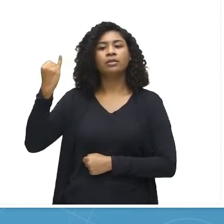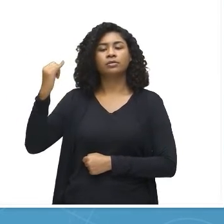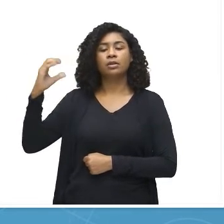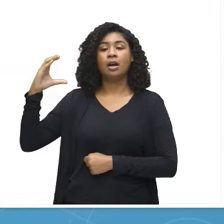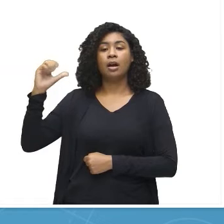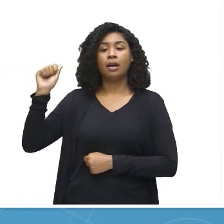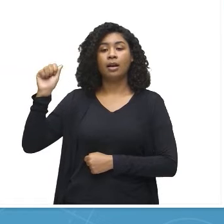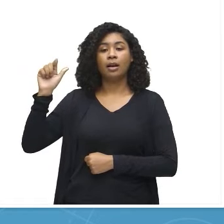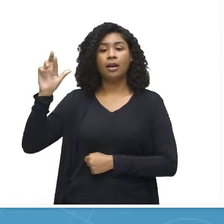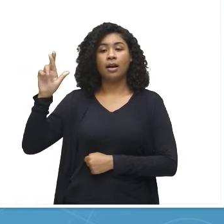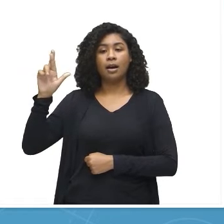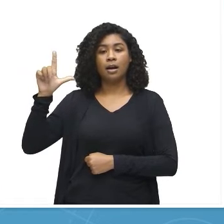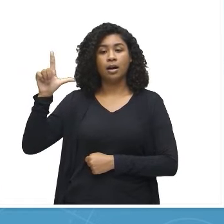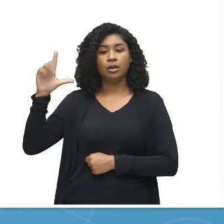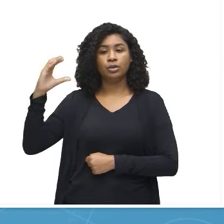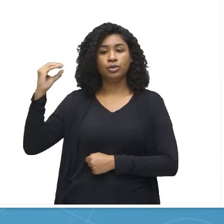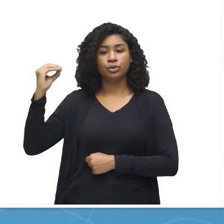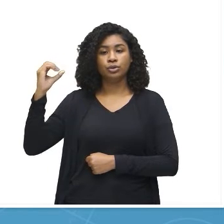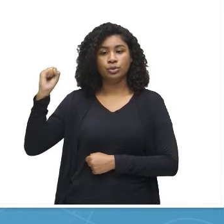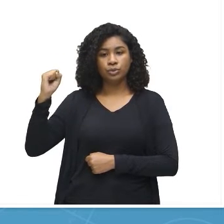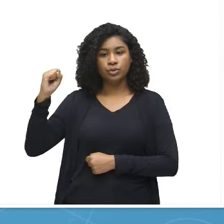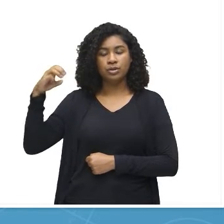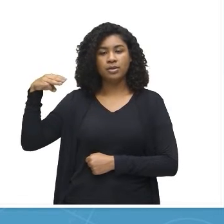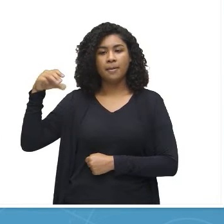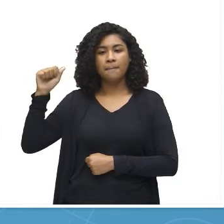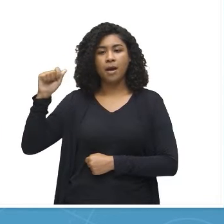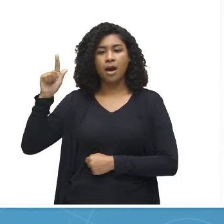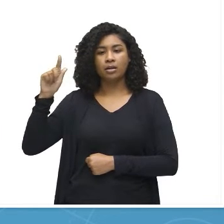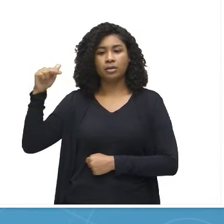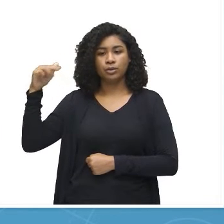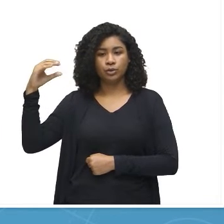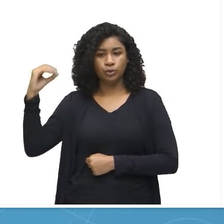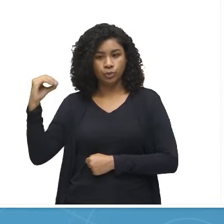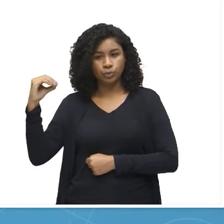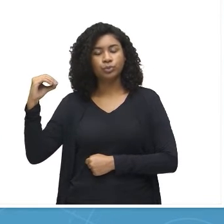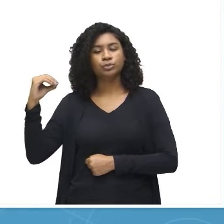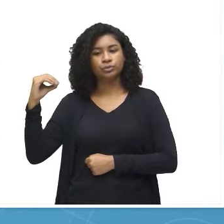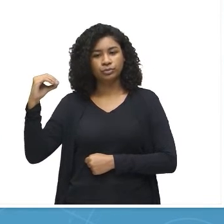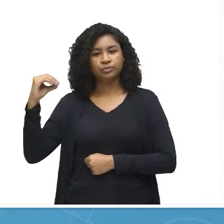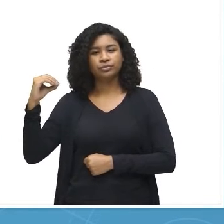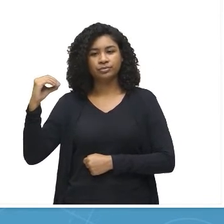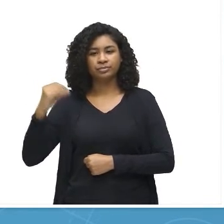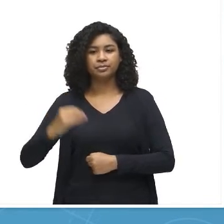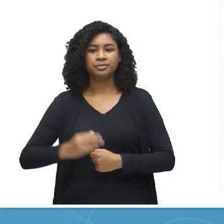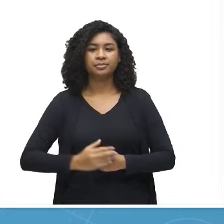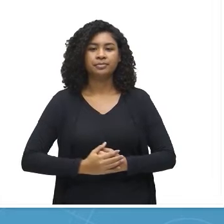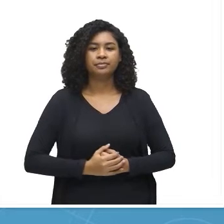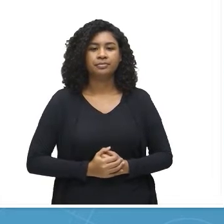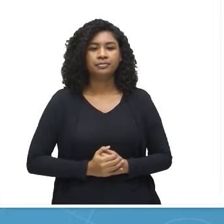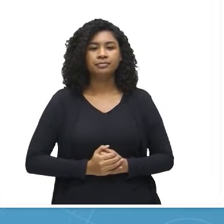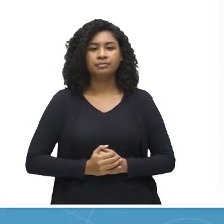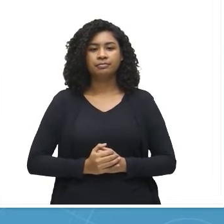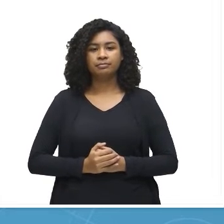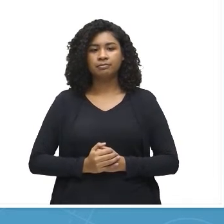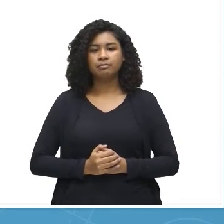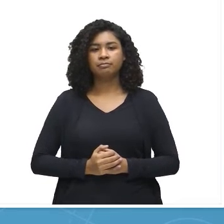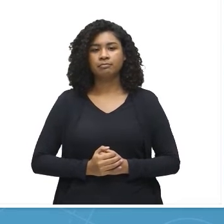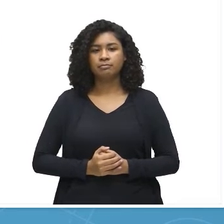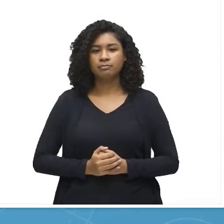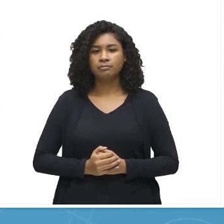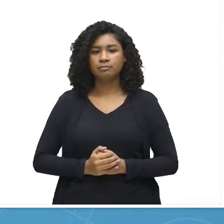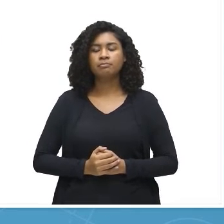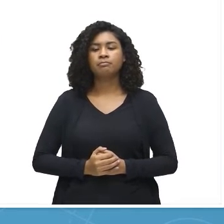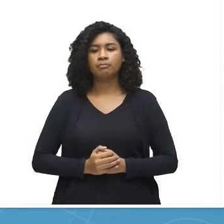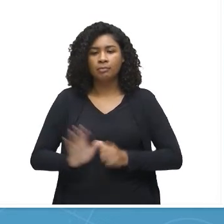entre tantos outros grandes feitos, o renascimento carolíngio, esse momento de florescimento